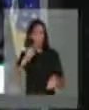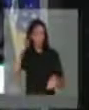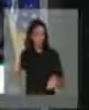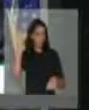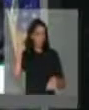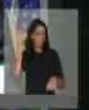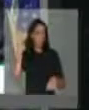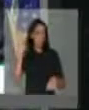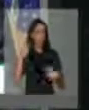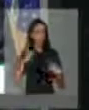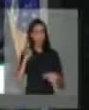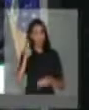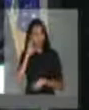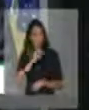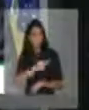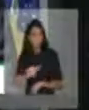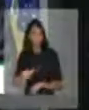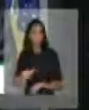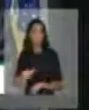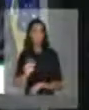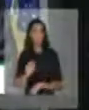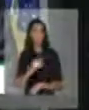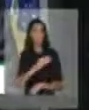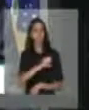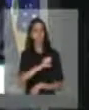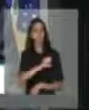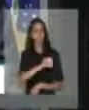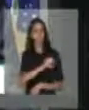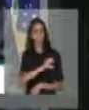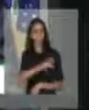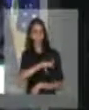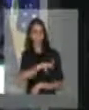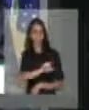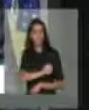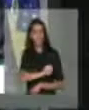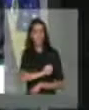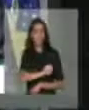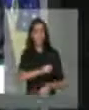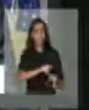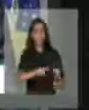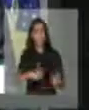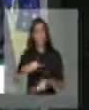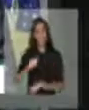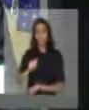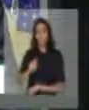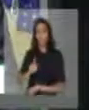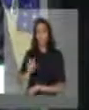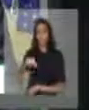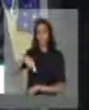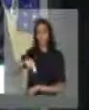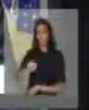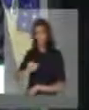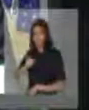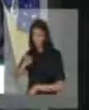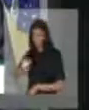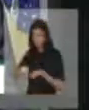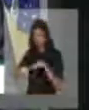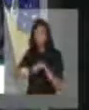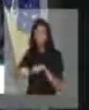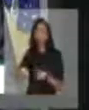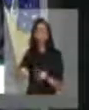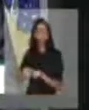isso aos companheiros, Oeiras sendo a capital, mas Parnaíba era